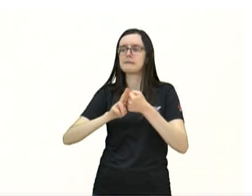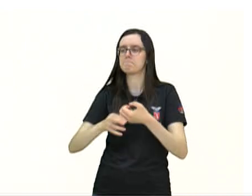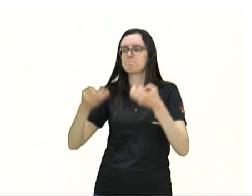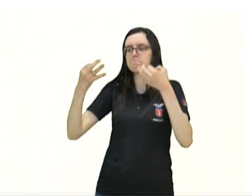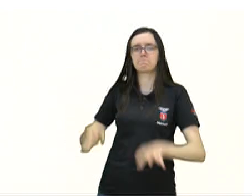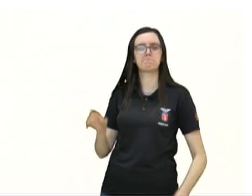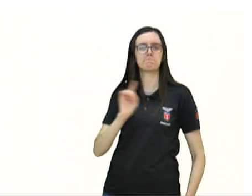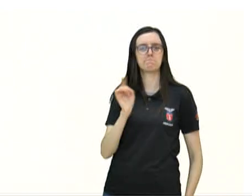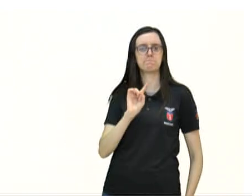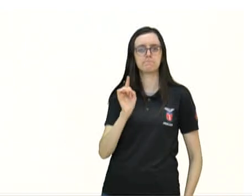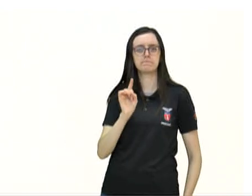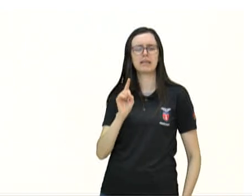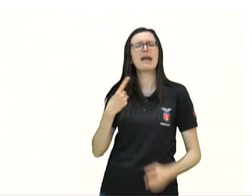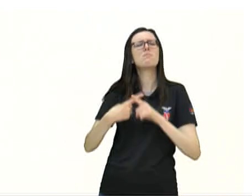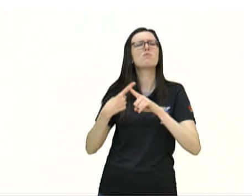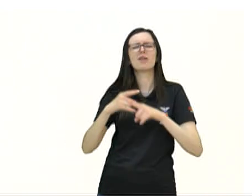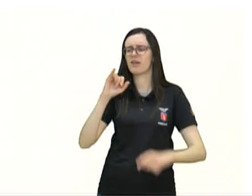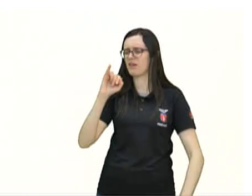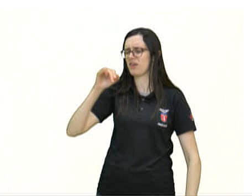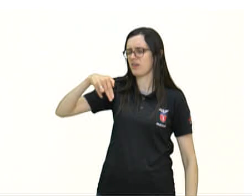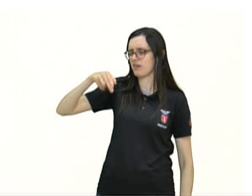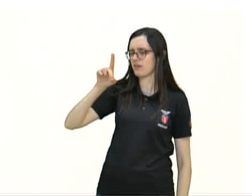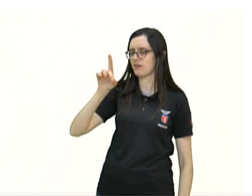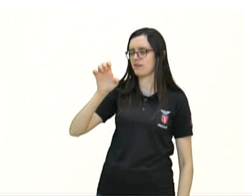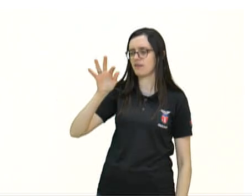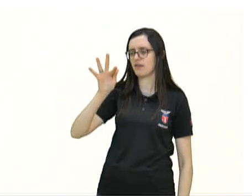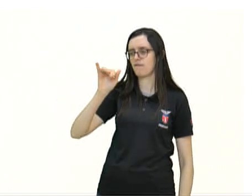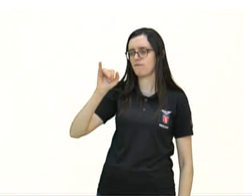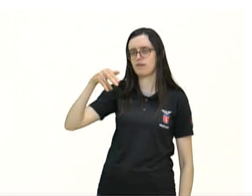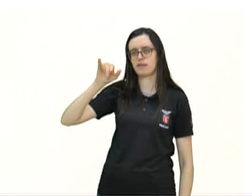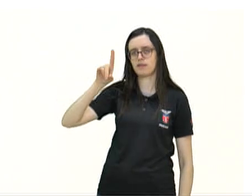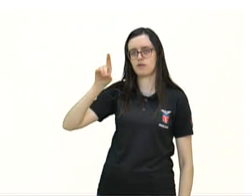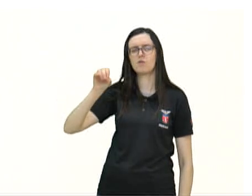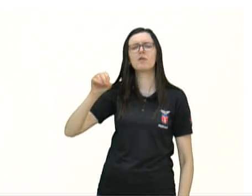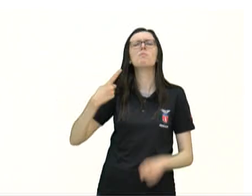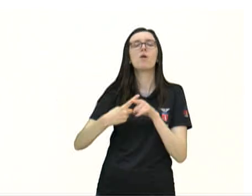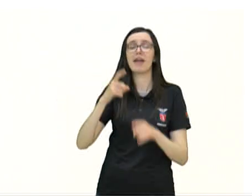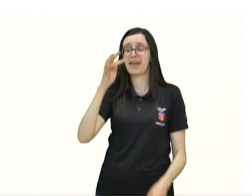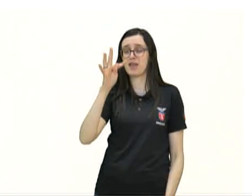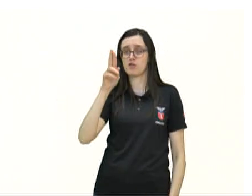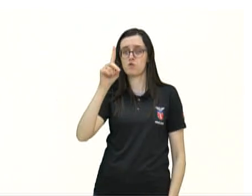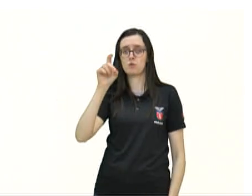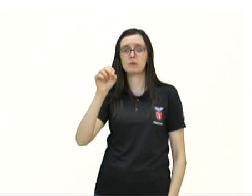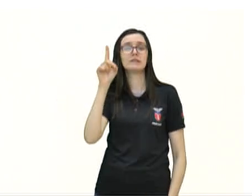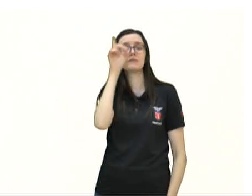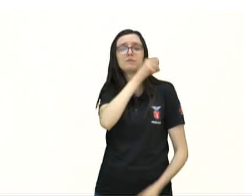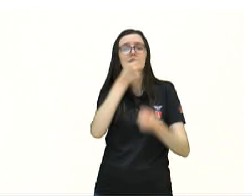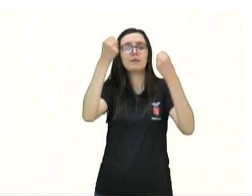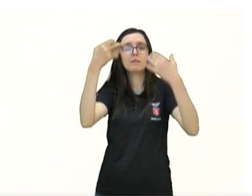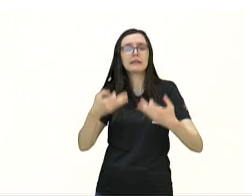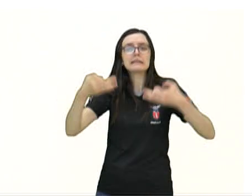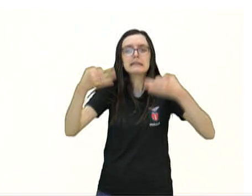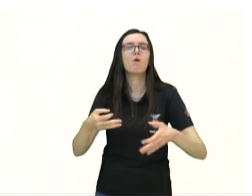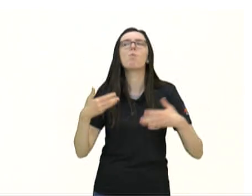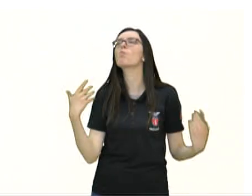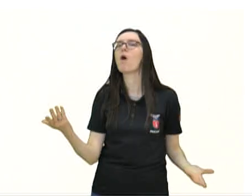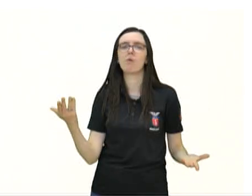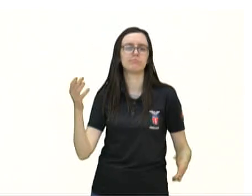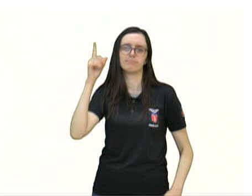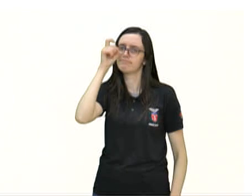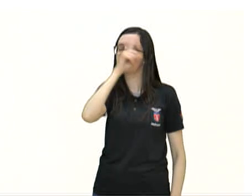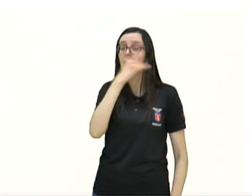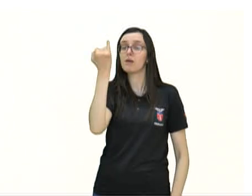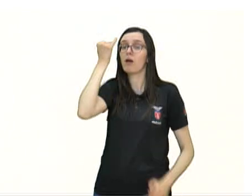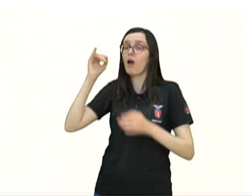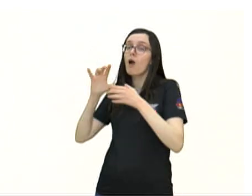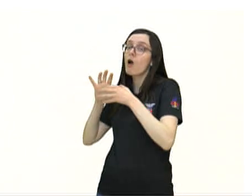indefinido. Mas por que ele é indefinido? Pois o tudo é muito relativo. É importante que ele esteja contextualizado